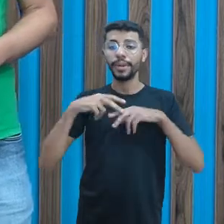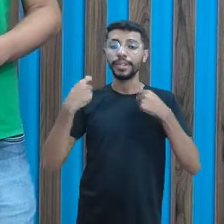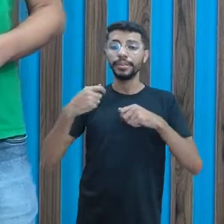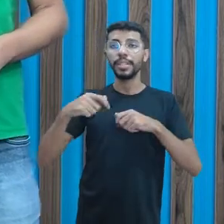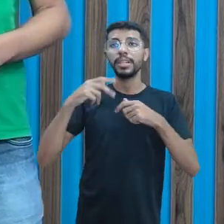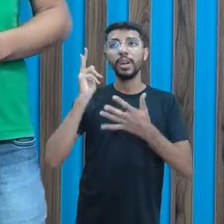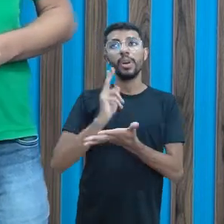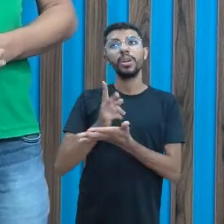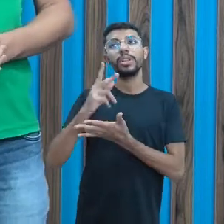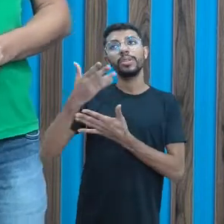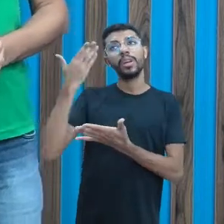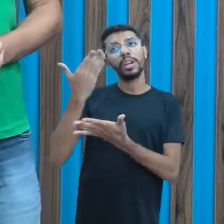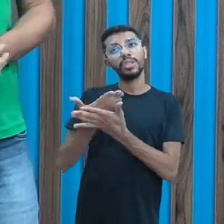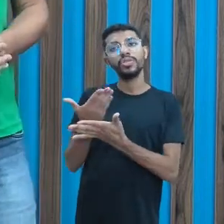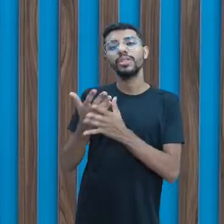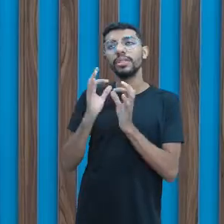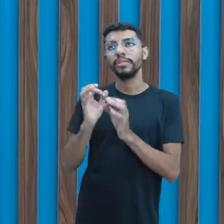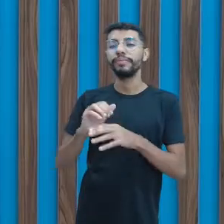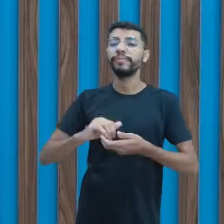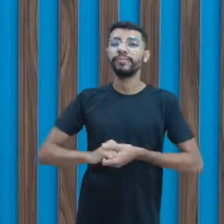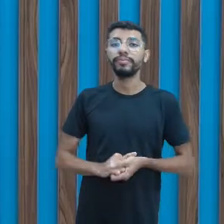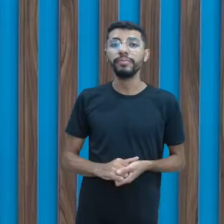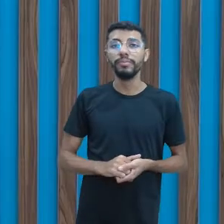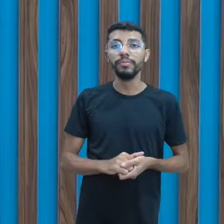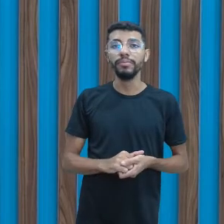certo? Inclusive, professor, ontem